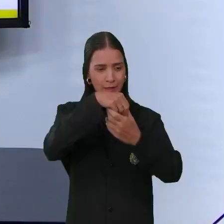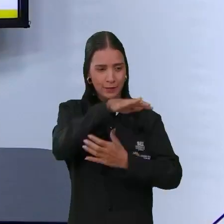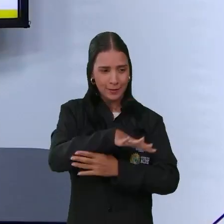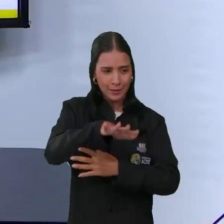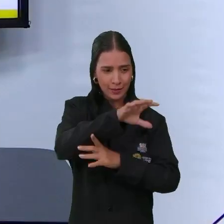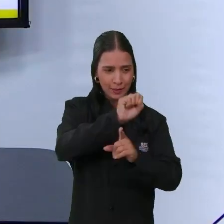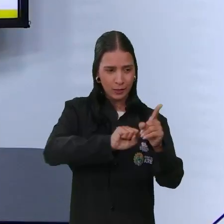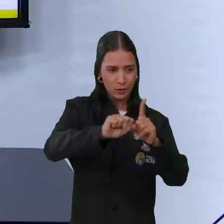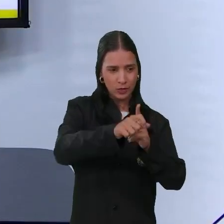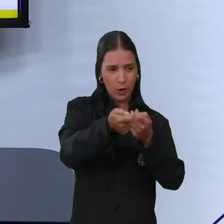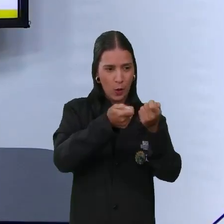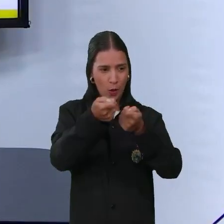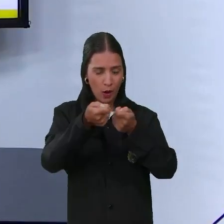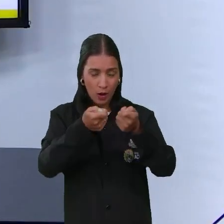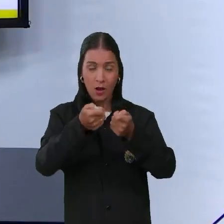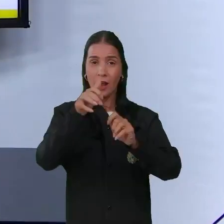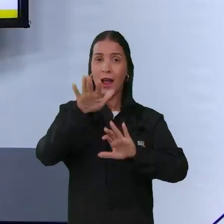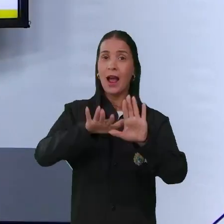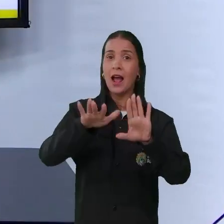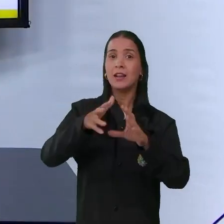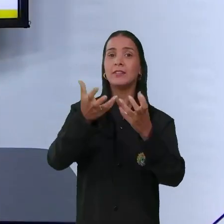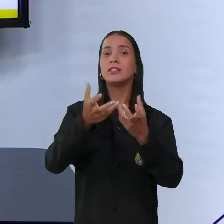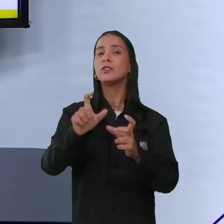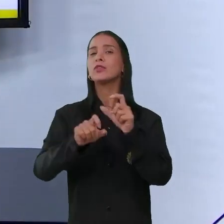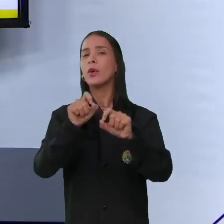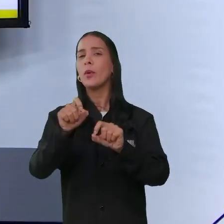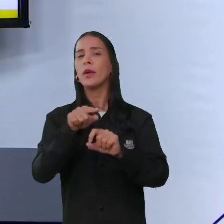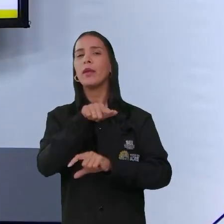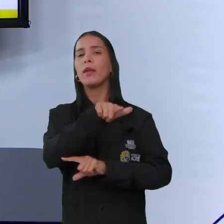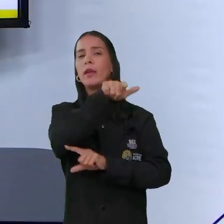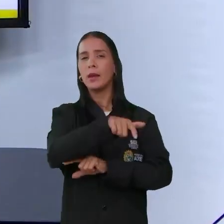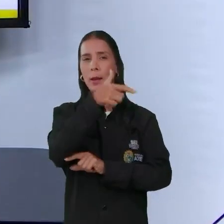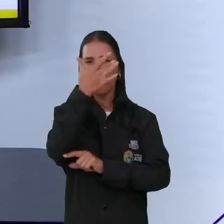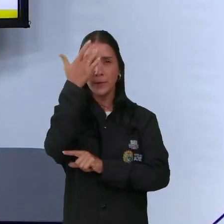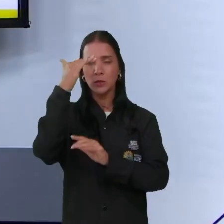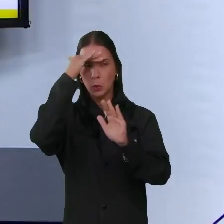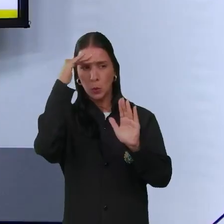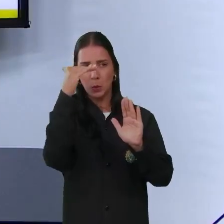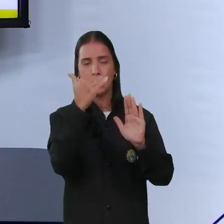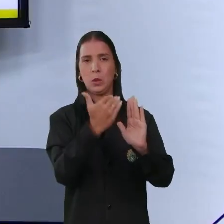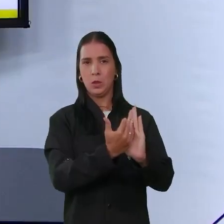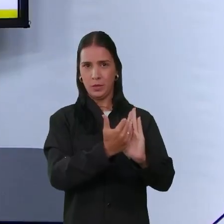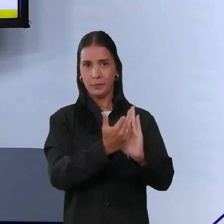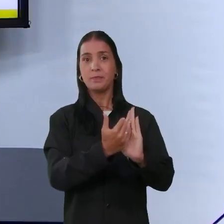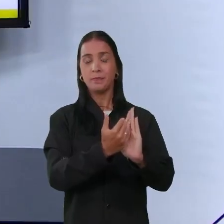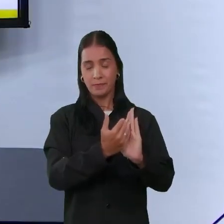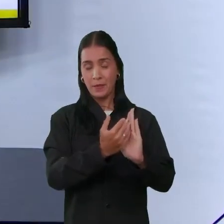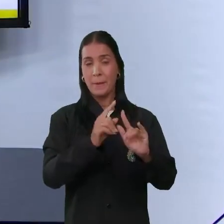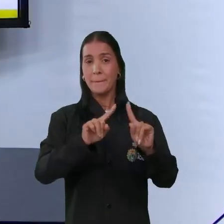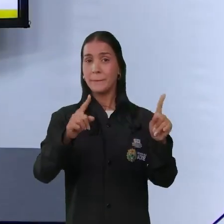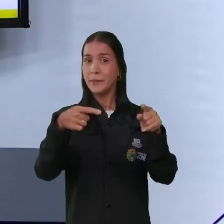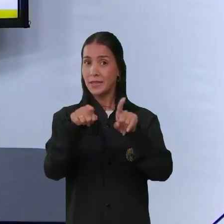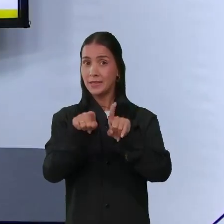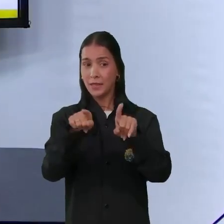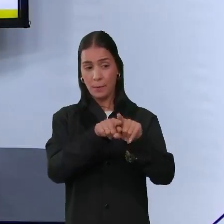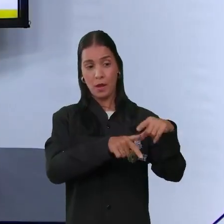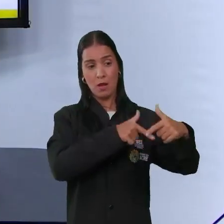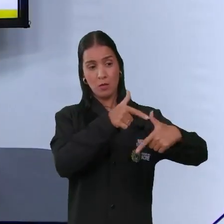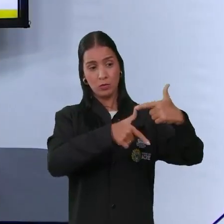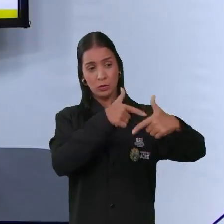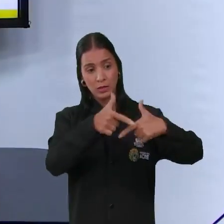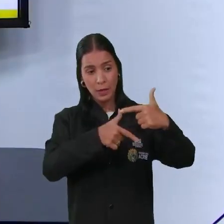a gente quer apenas tornar pessoas dóceis para uma obediência passiva e para o trabalho